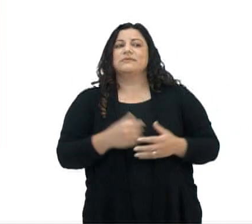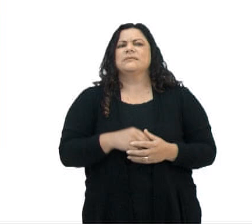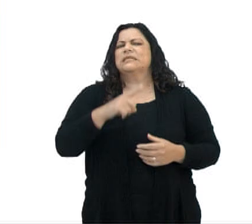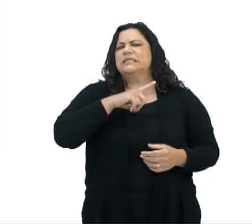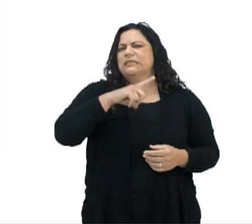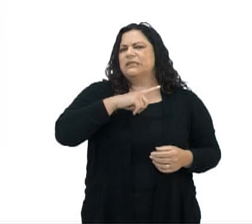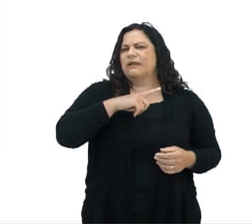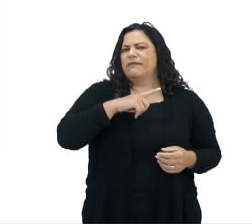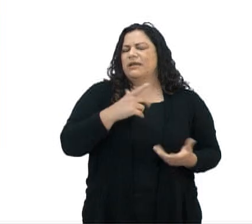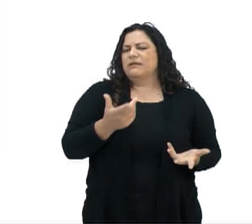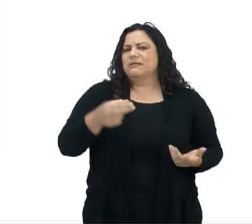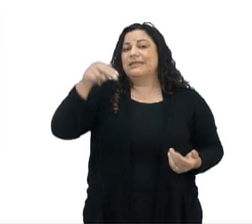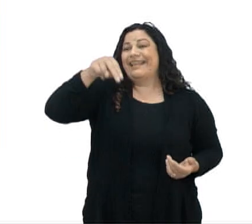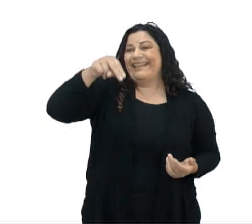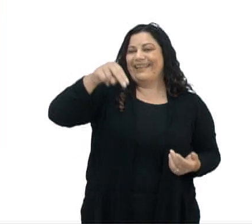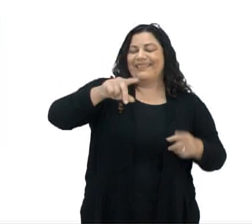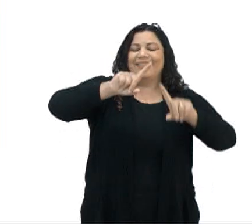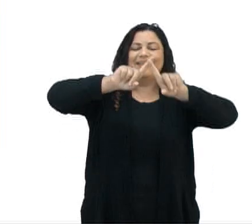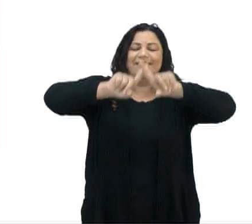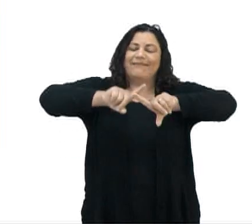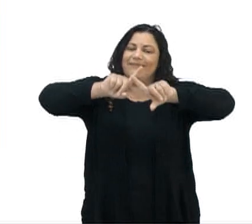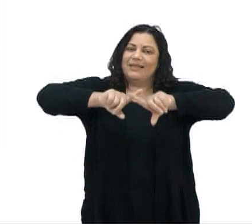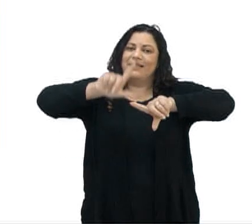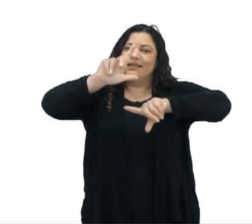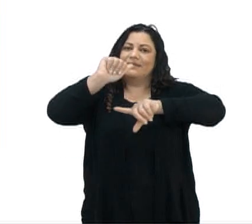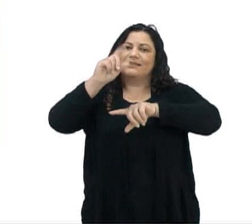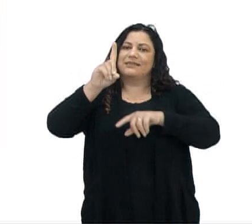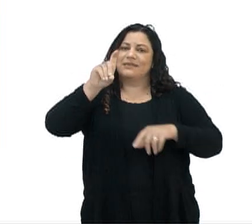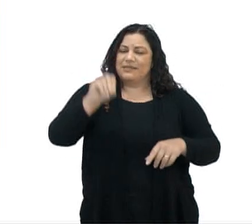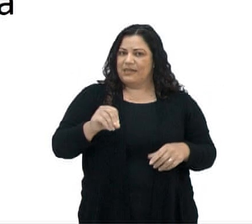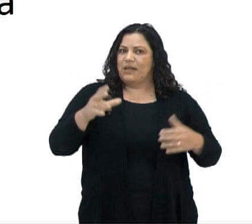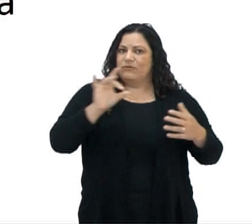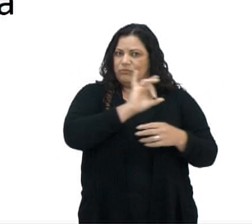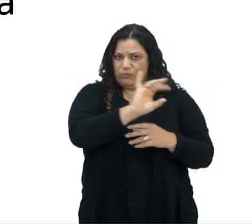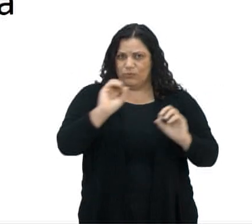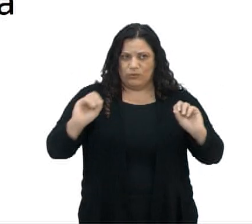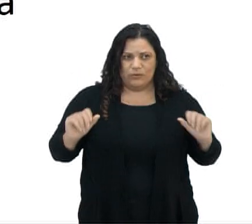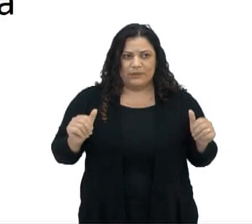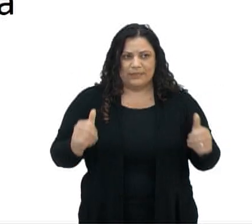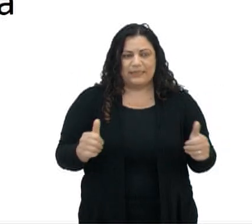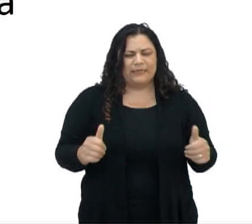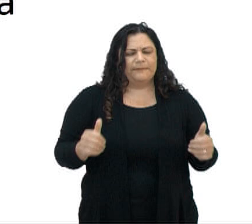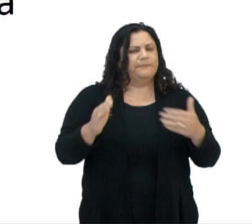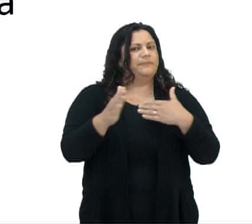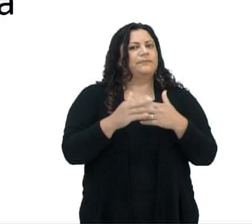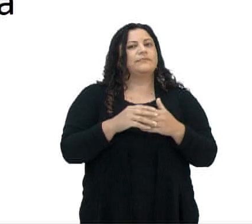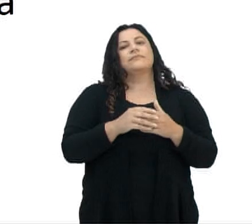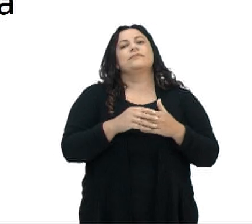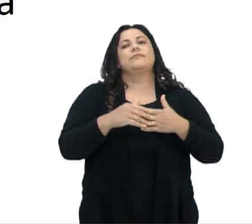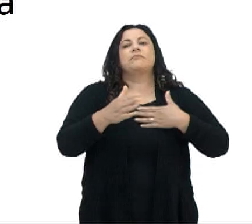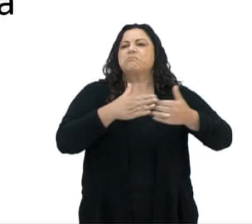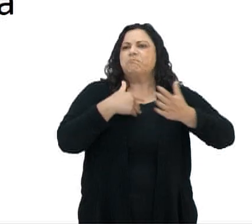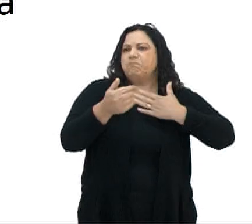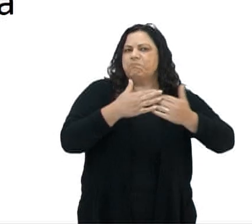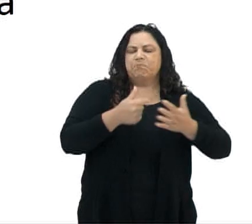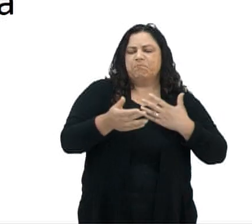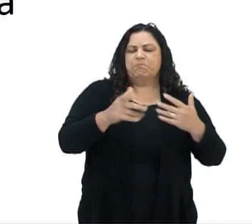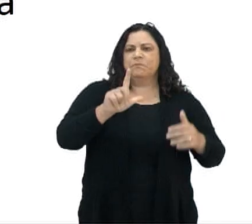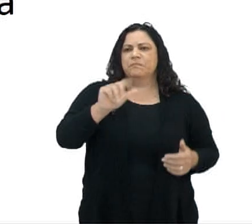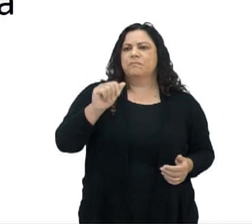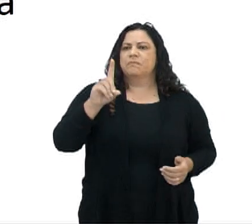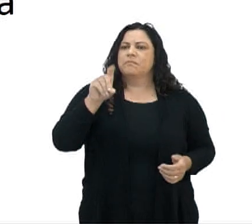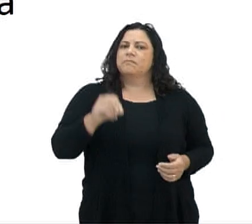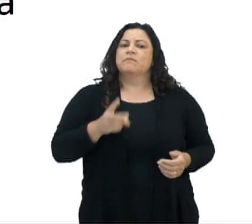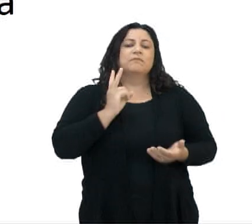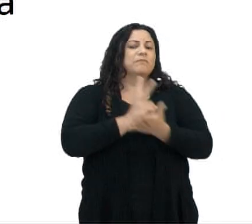eu vou colocar n vezes a área do triângulo, ok? Então, indiferente da quantidade de área, de lados que eu tenha, eu posso